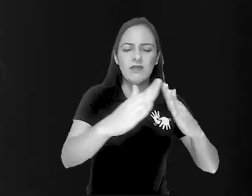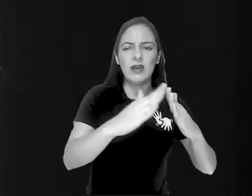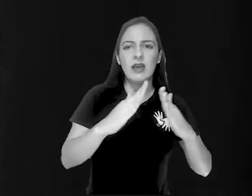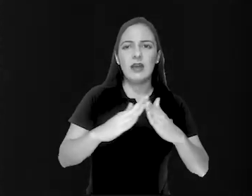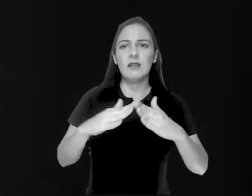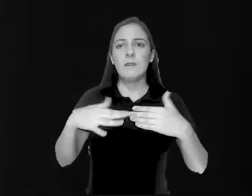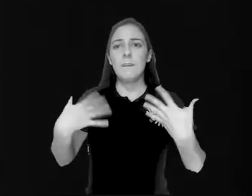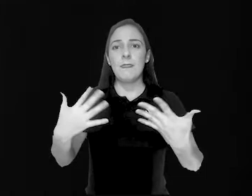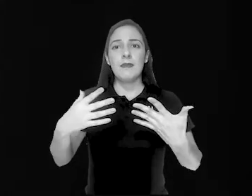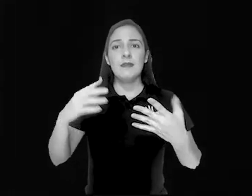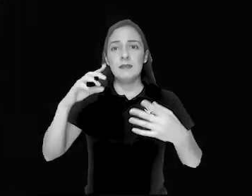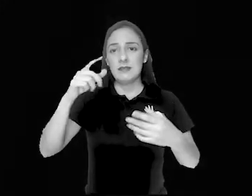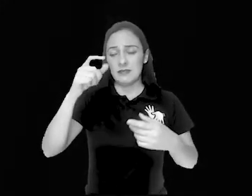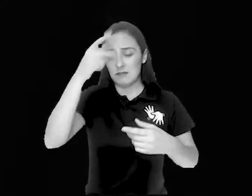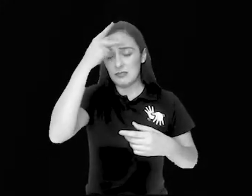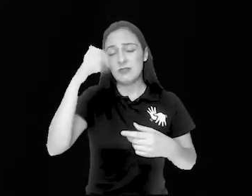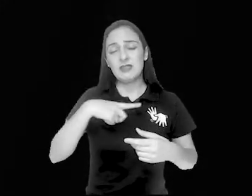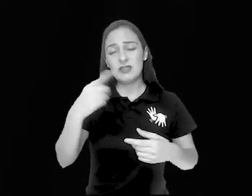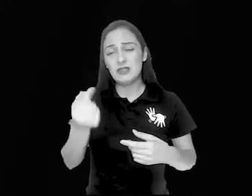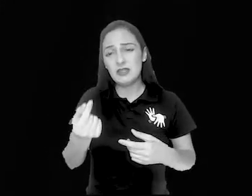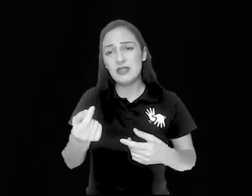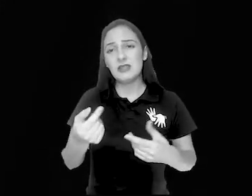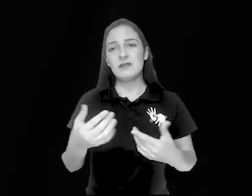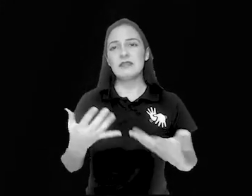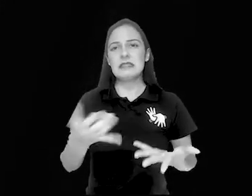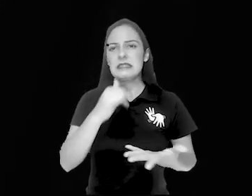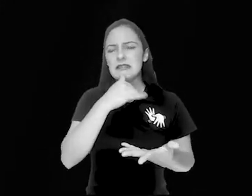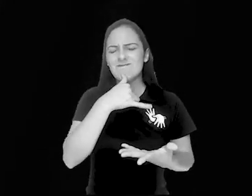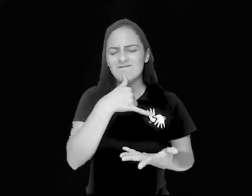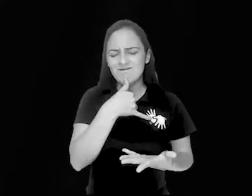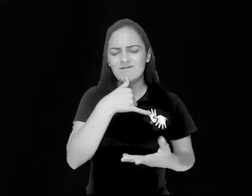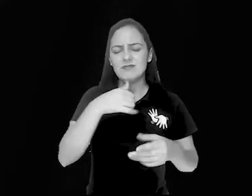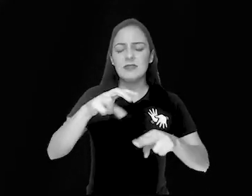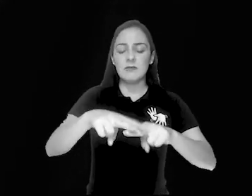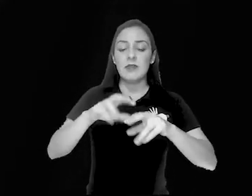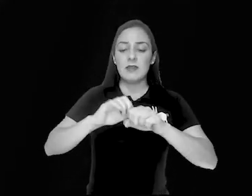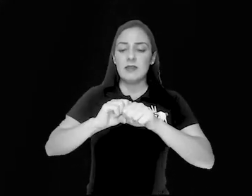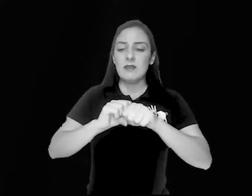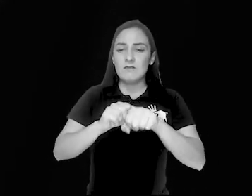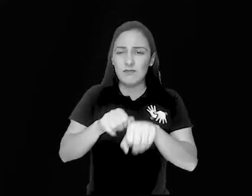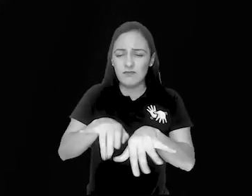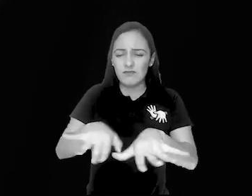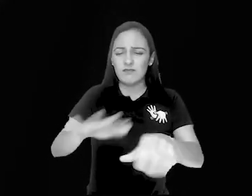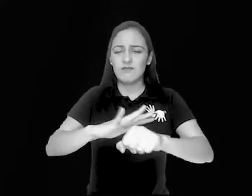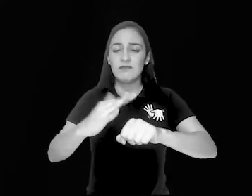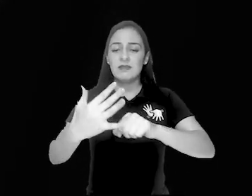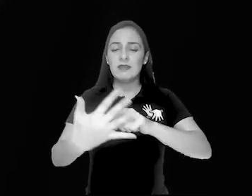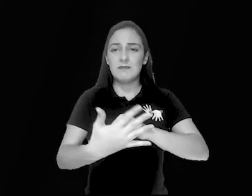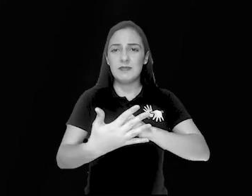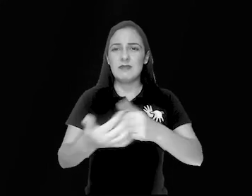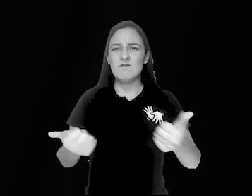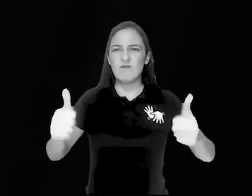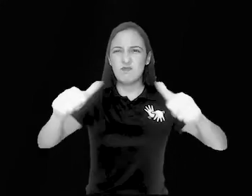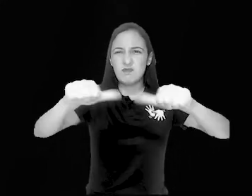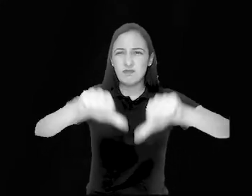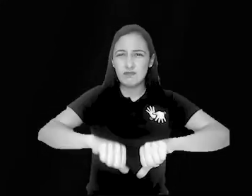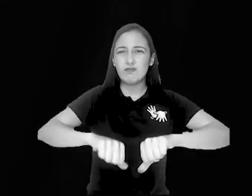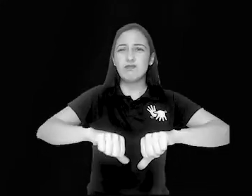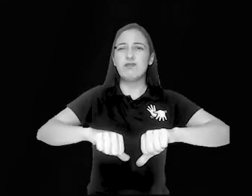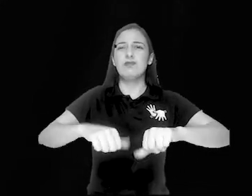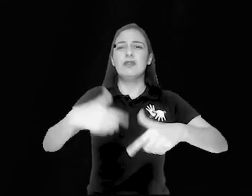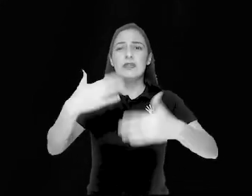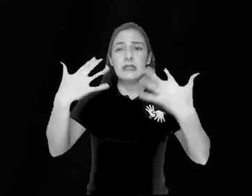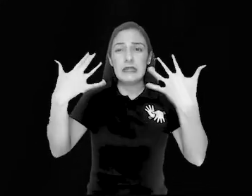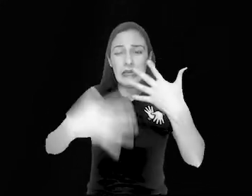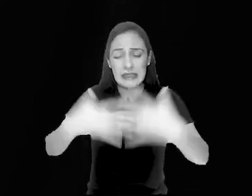Todo mundo tinha uma renda. E, infelizmente, com essa pandemia, essa crise que houve, realmente afetou muitos,